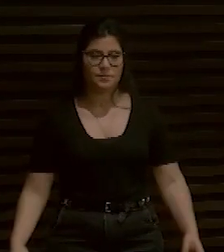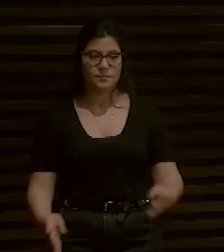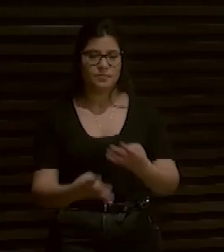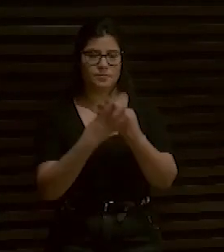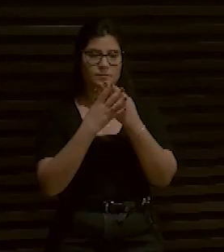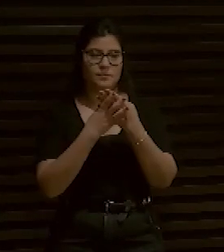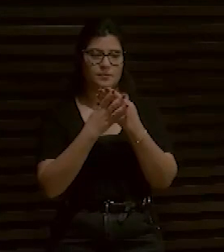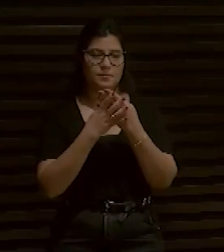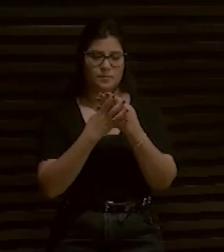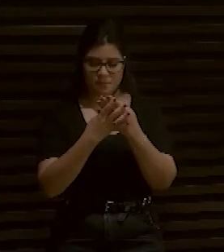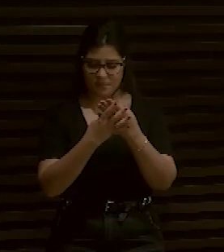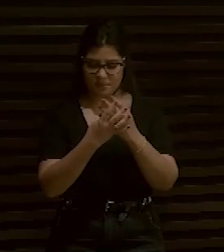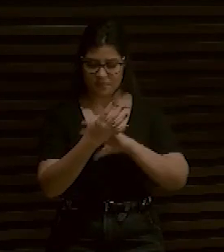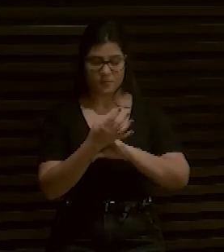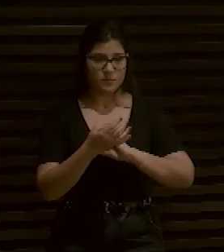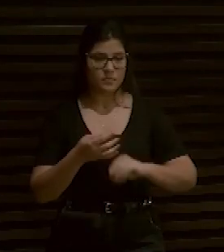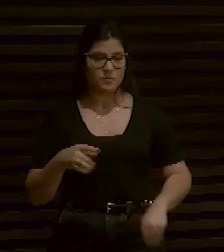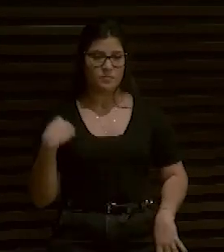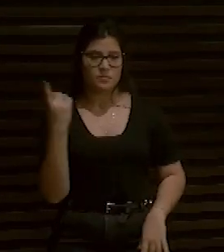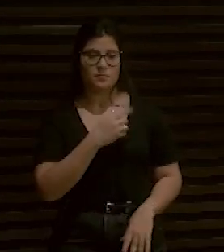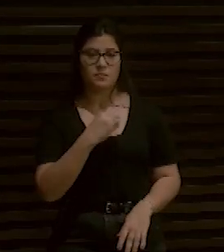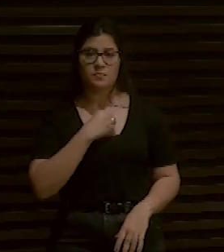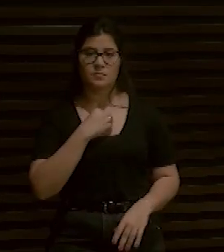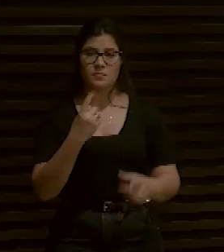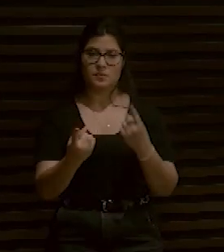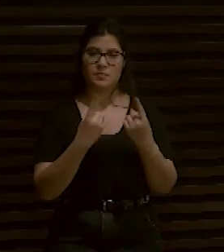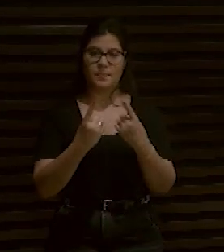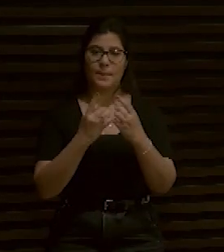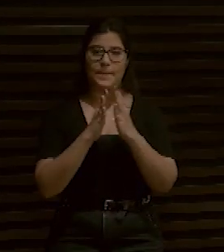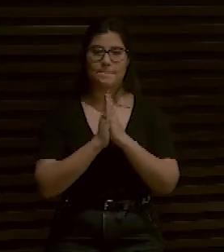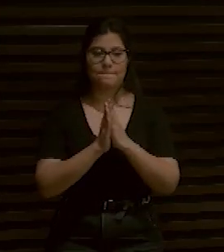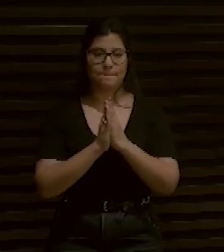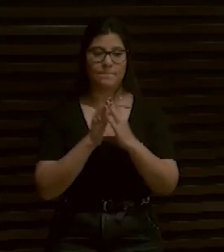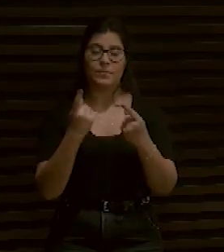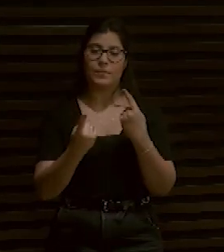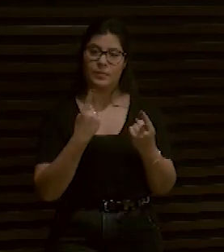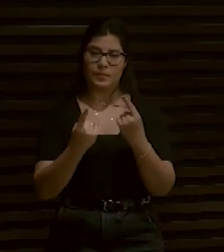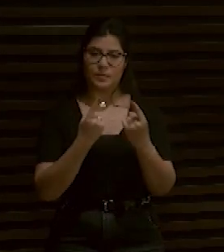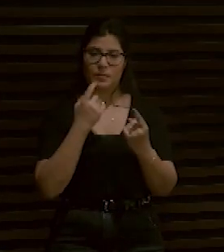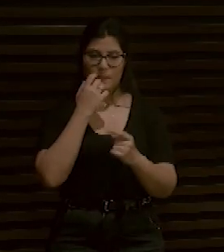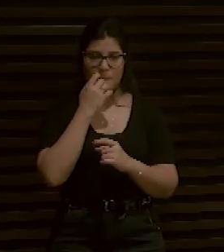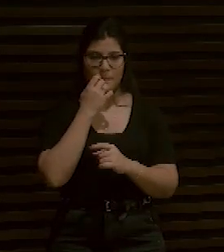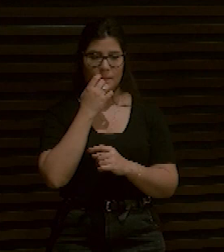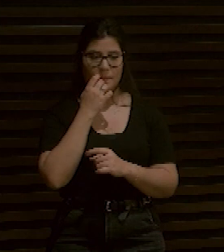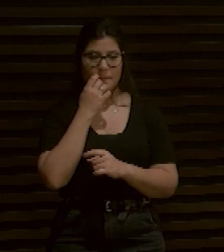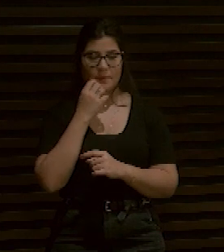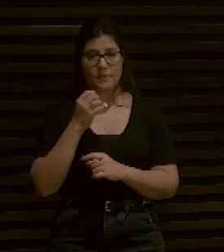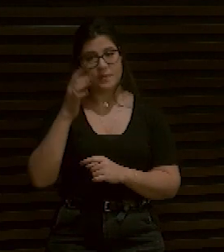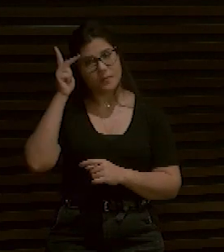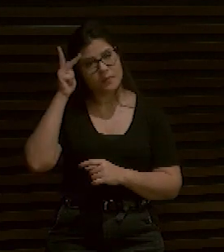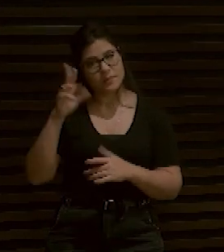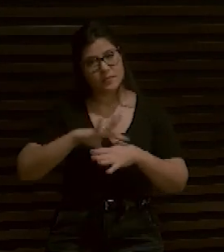Confessai, pois, os vossos pecados uns aos outros, e orai uns pelos outros, para serdes